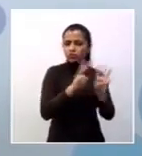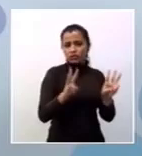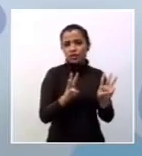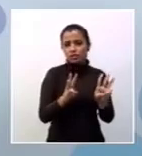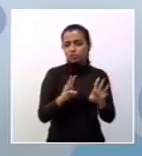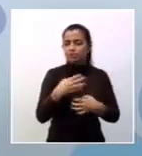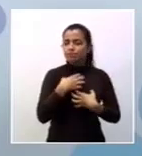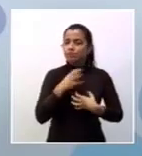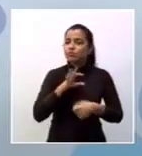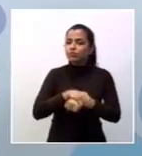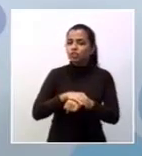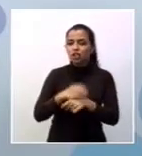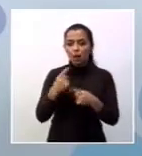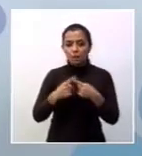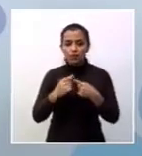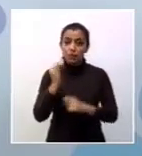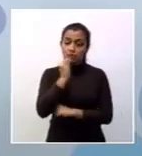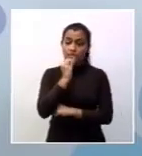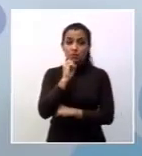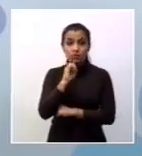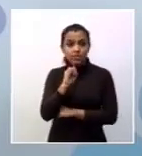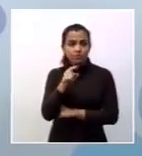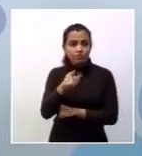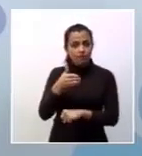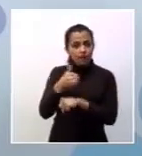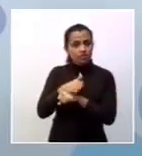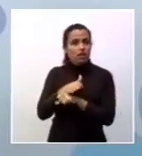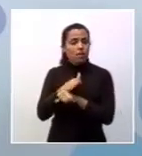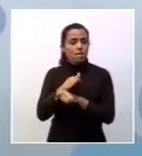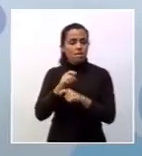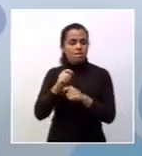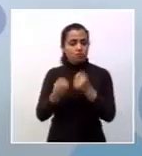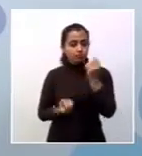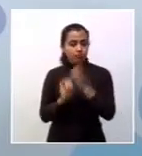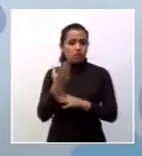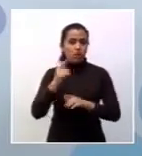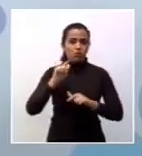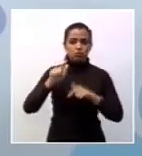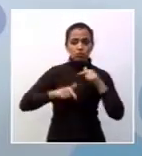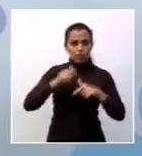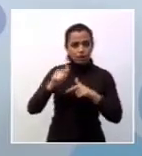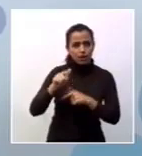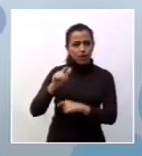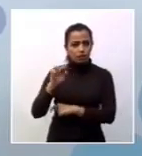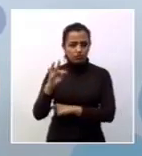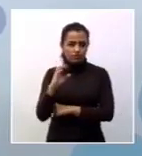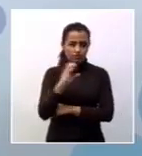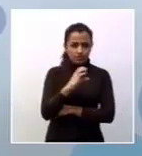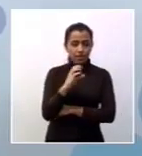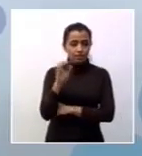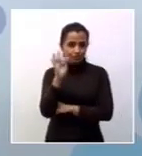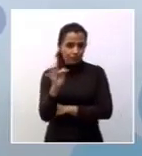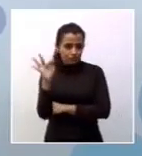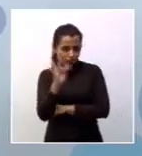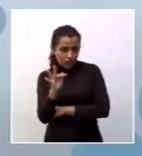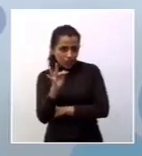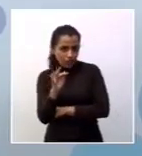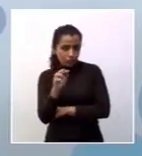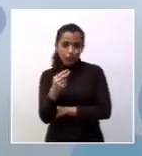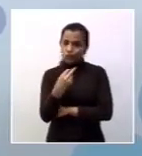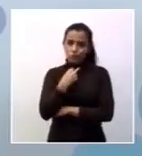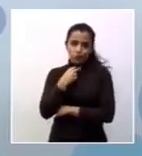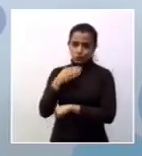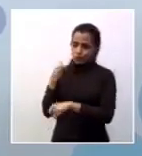quando a gente faz trabalhos de faculdade e outras coisas, a gente tem que ter fontes confiáveis, a gente não pode usar, por exemplo, a Wikipédia como